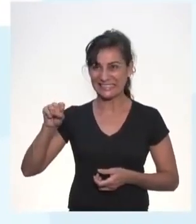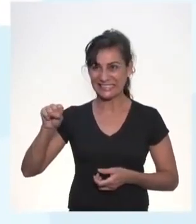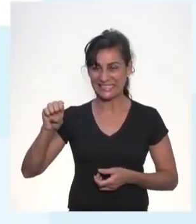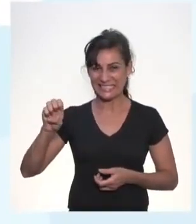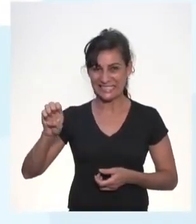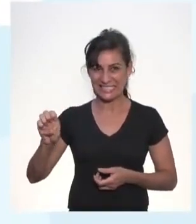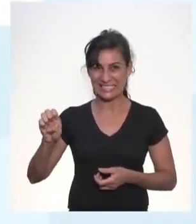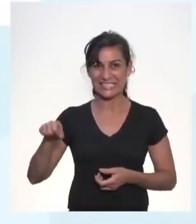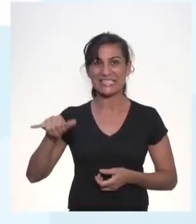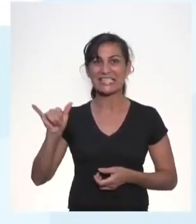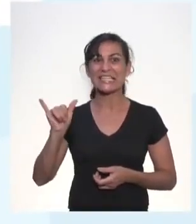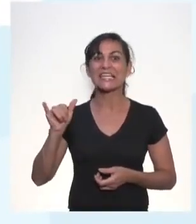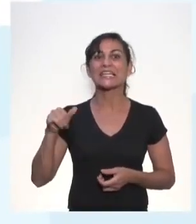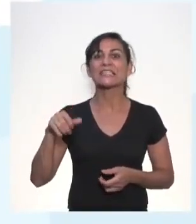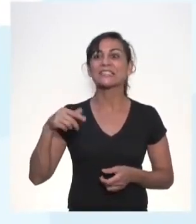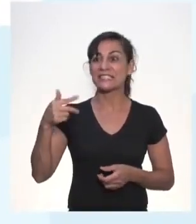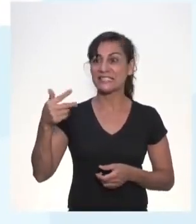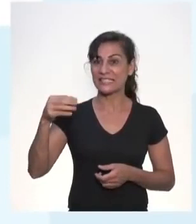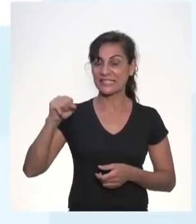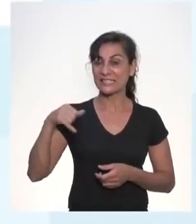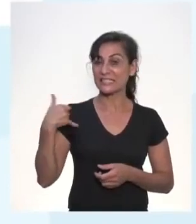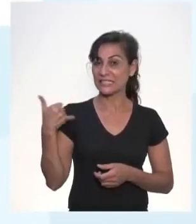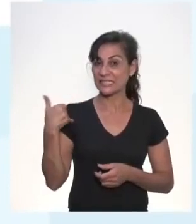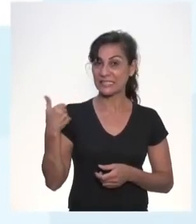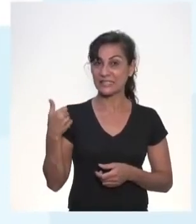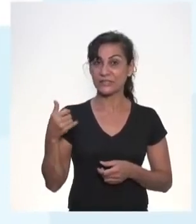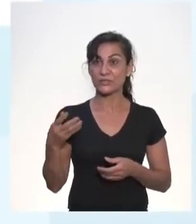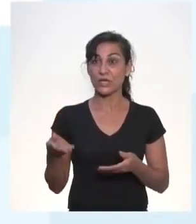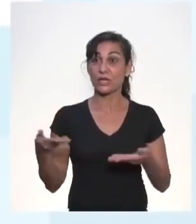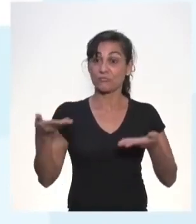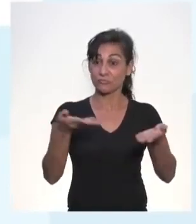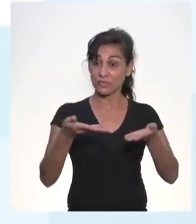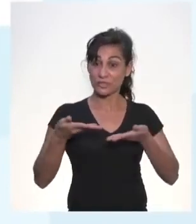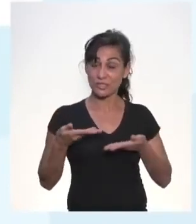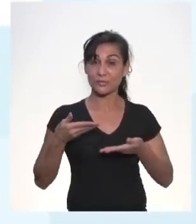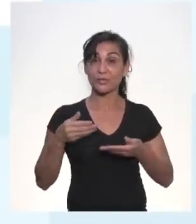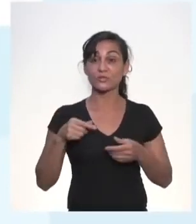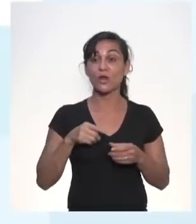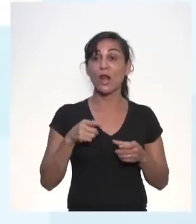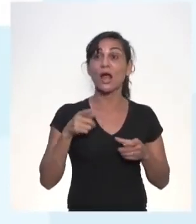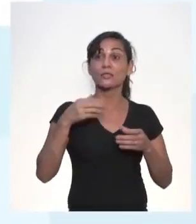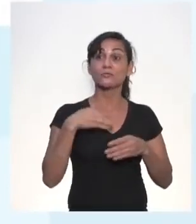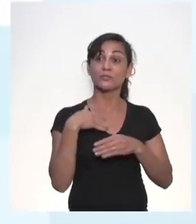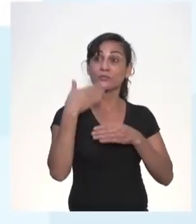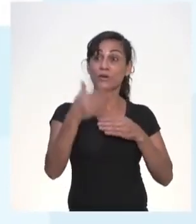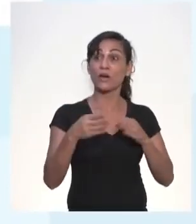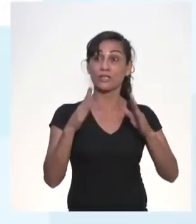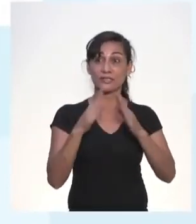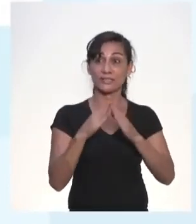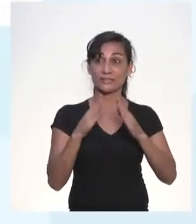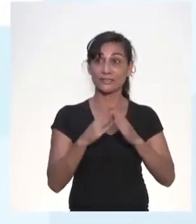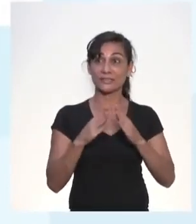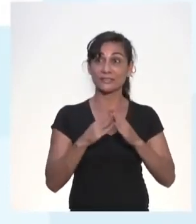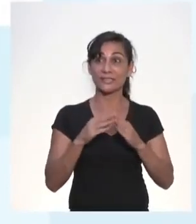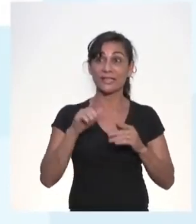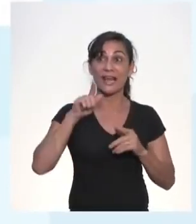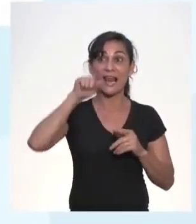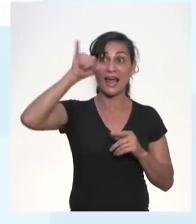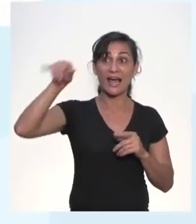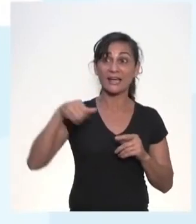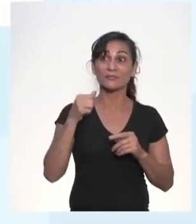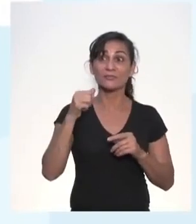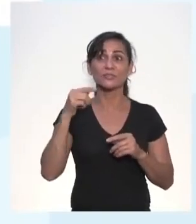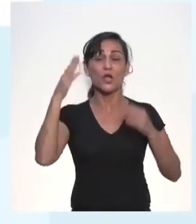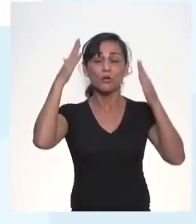Silva, de 70 anos, nos recebeu numa tarde de sábado, do lado de fora de sua casa, na aldeia de Jaguapiru, usando